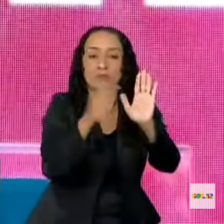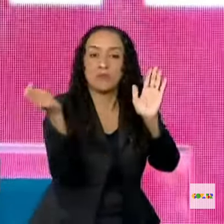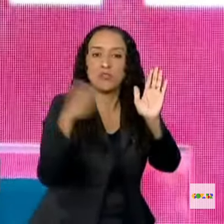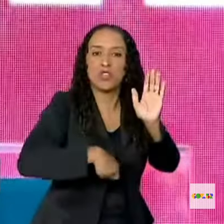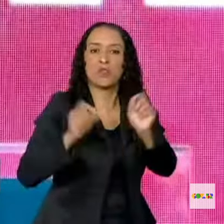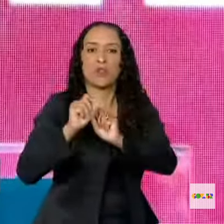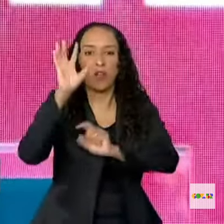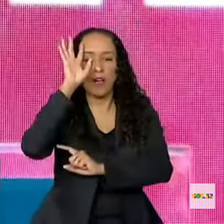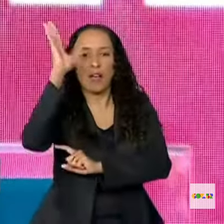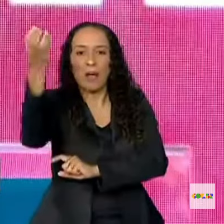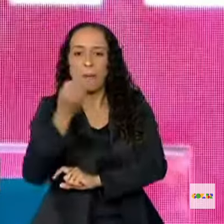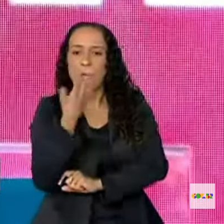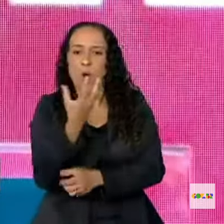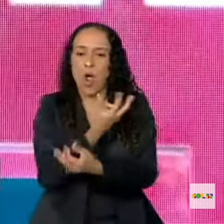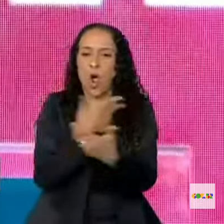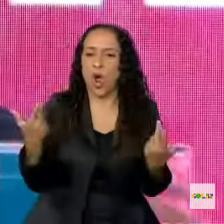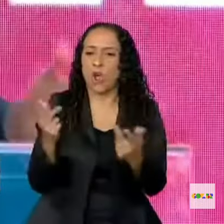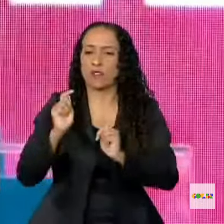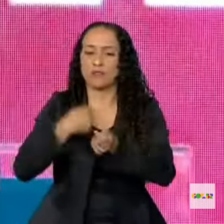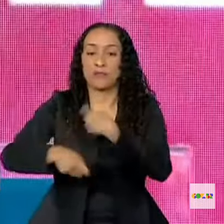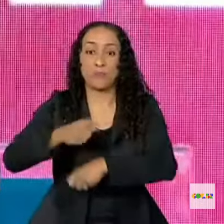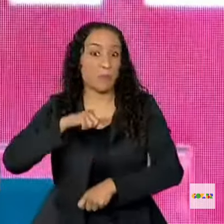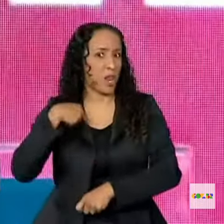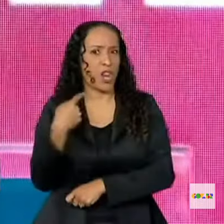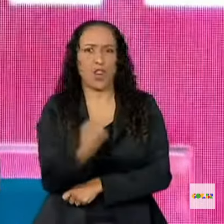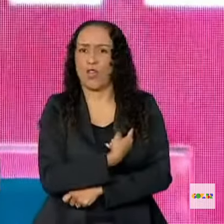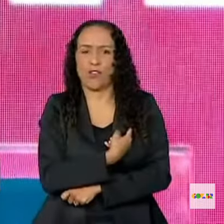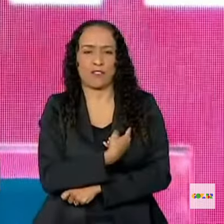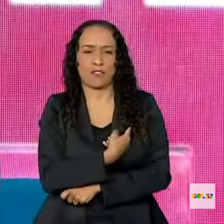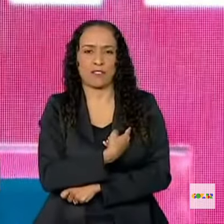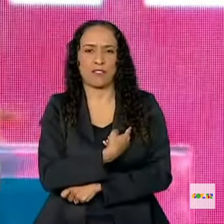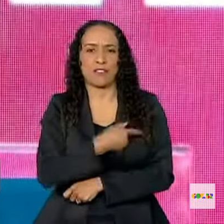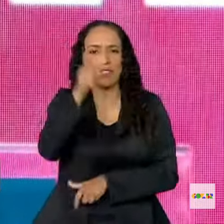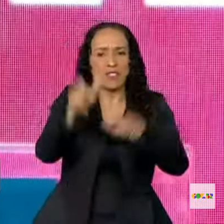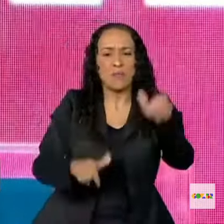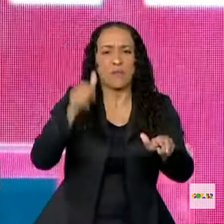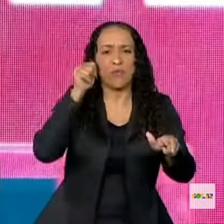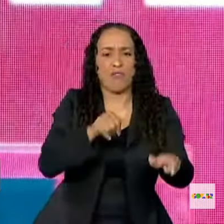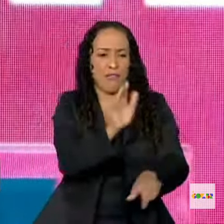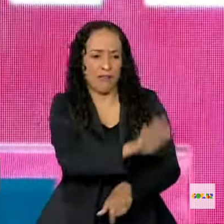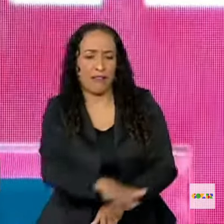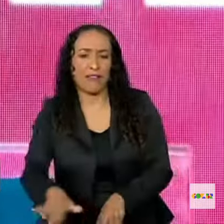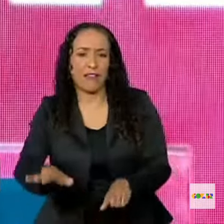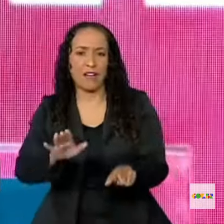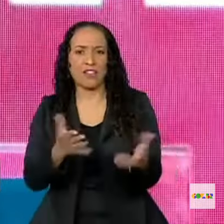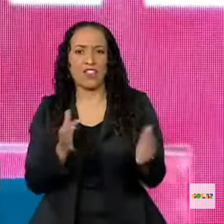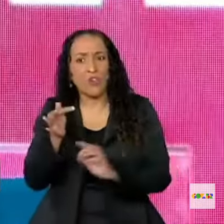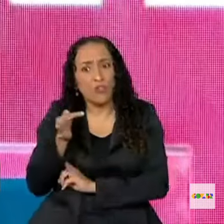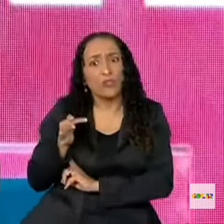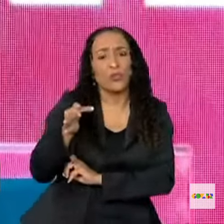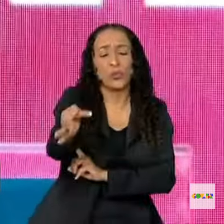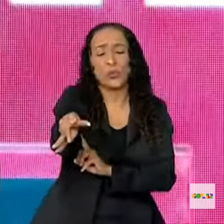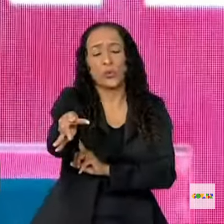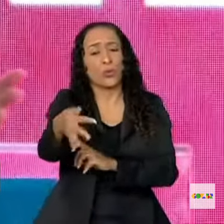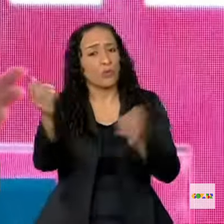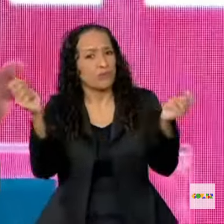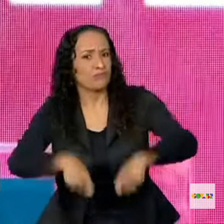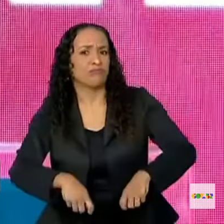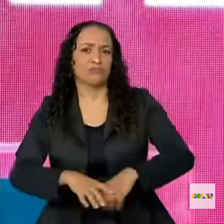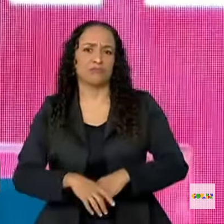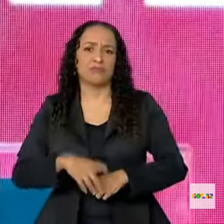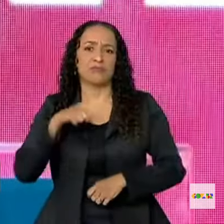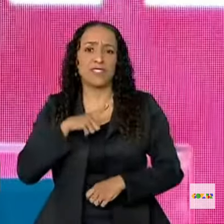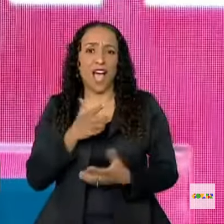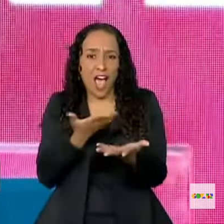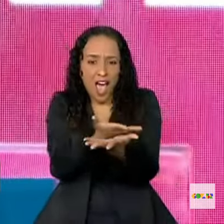possa resultar em benefícios econômicos para nós para nossas mulheres para nossas crianças pro nosso futuro isso está nas